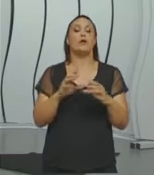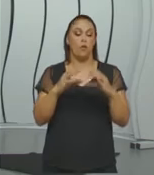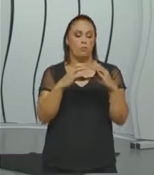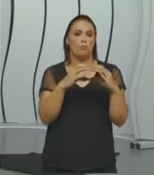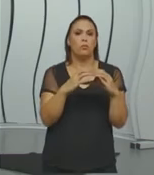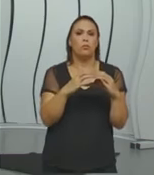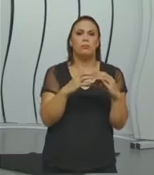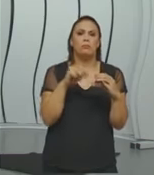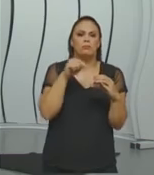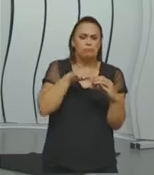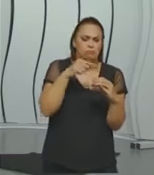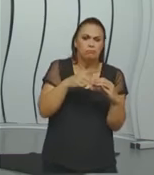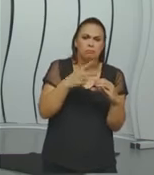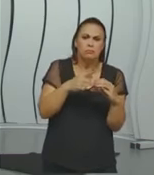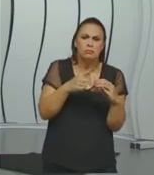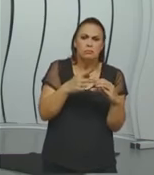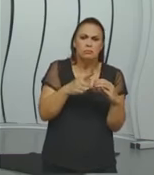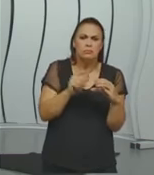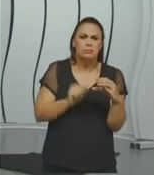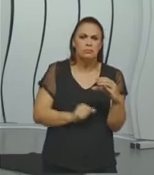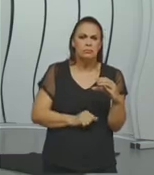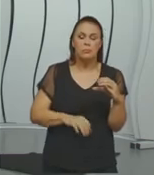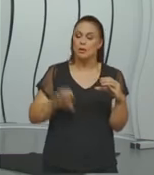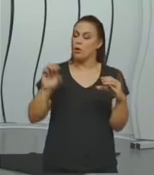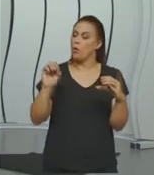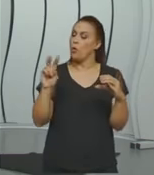ovovivíparos, vamos pegar esse nome, ó,